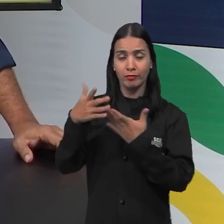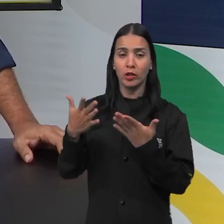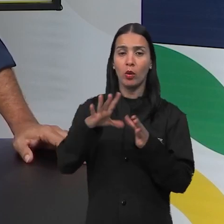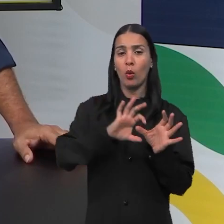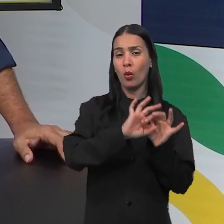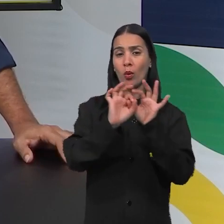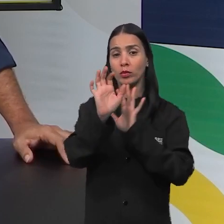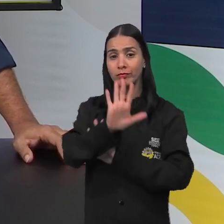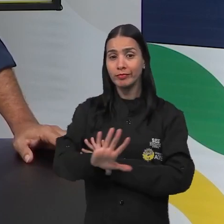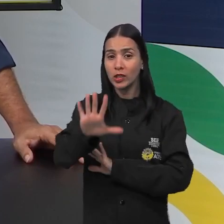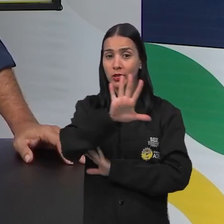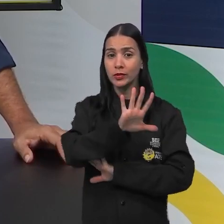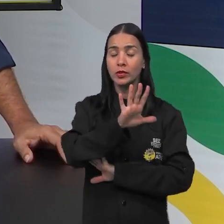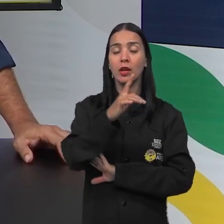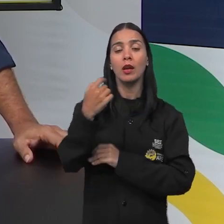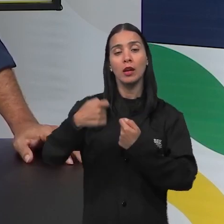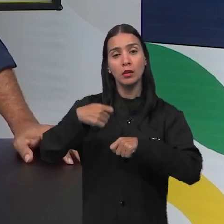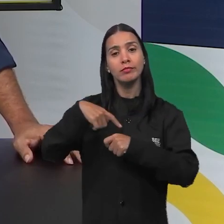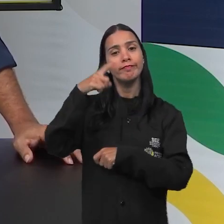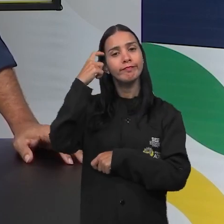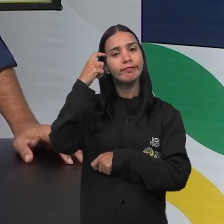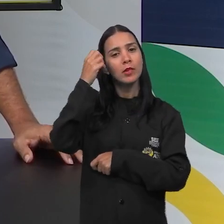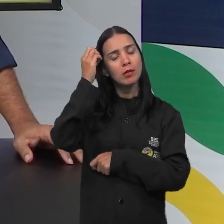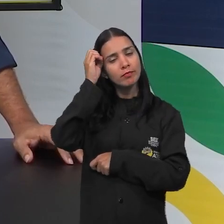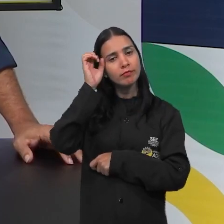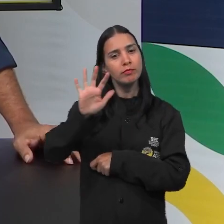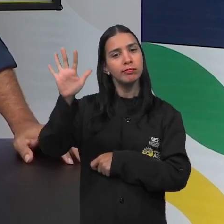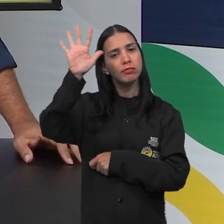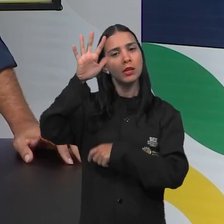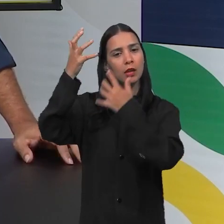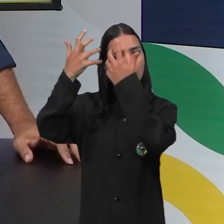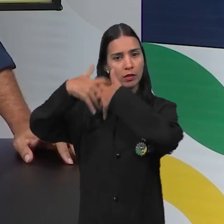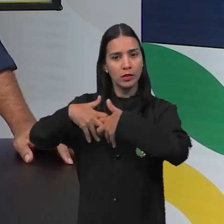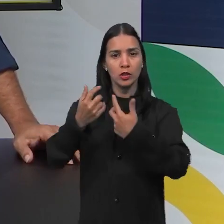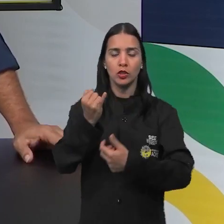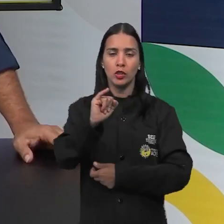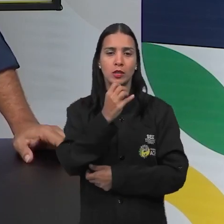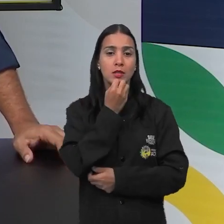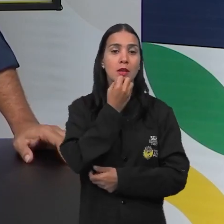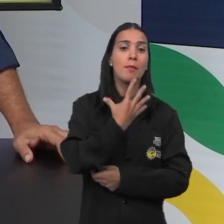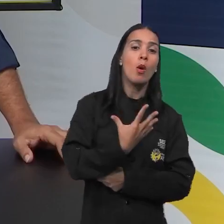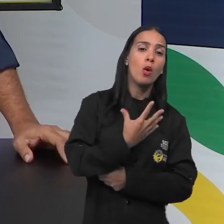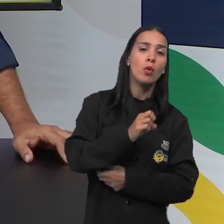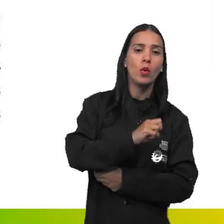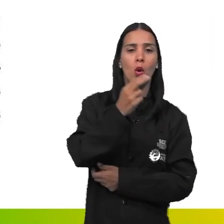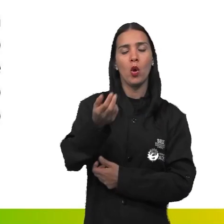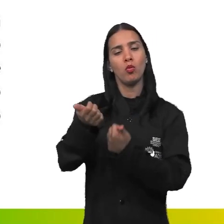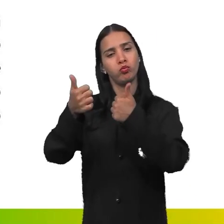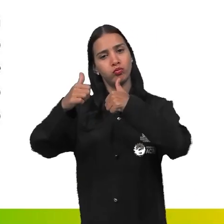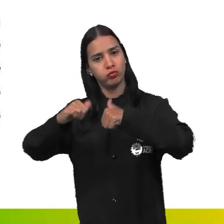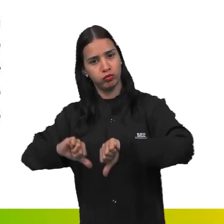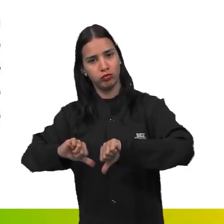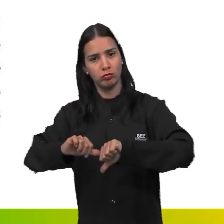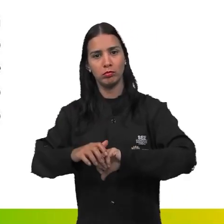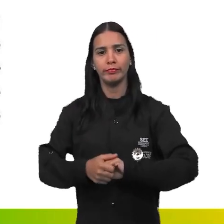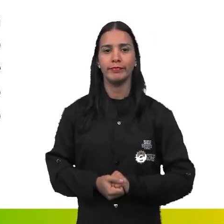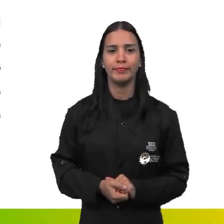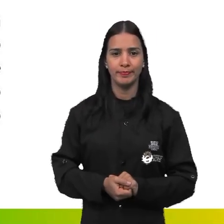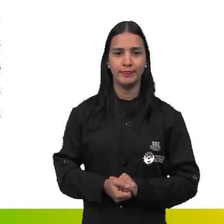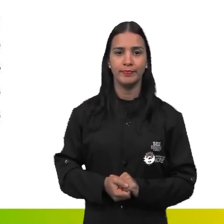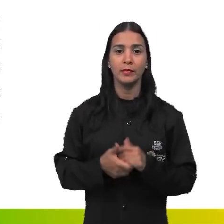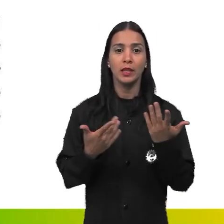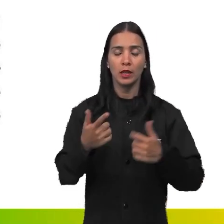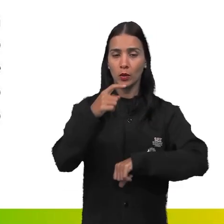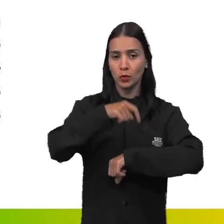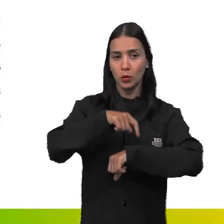Então, são ações e pensamentos que a gente pode começar a refletir de fato, ok? Nas partidas de esporte